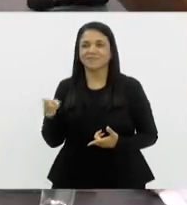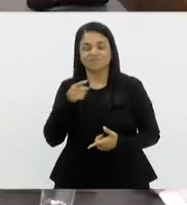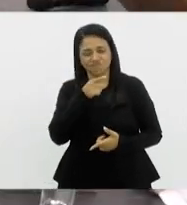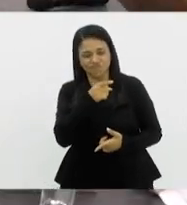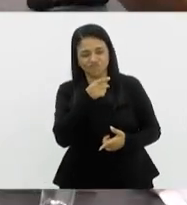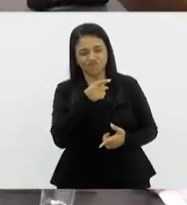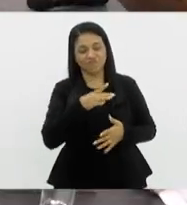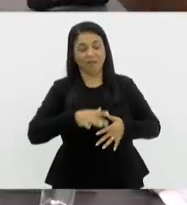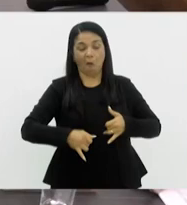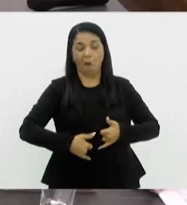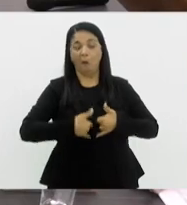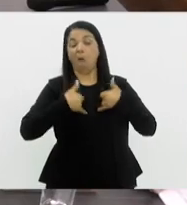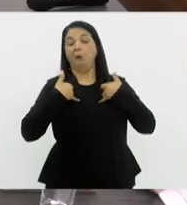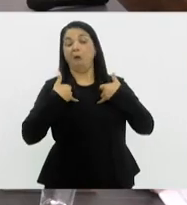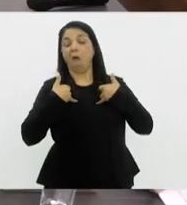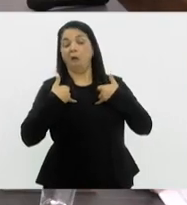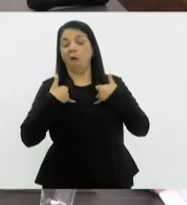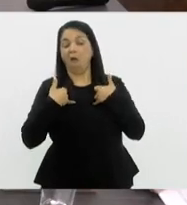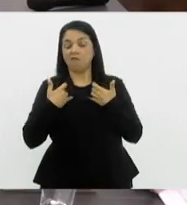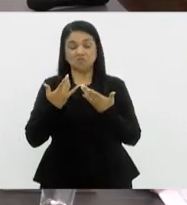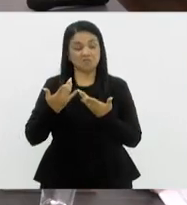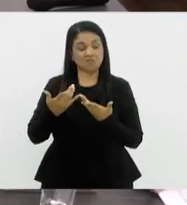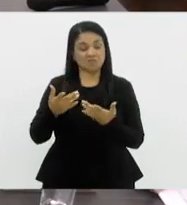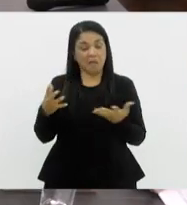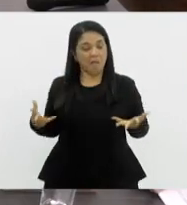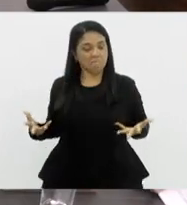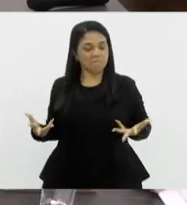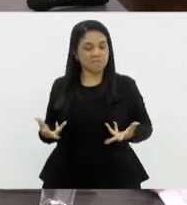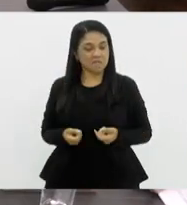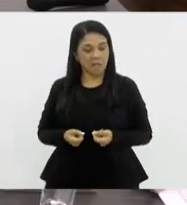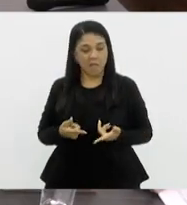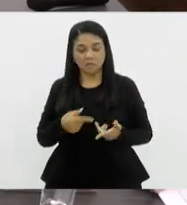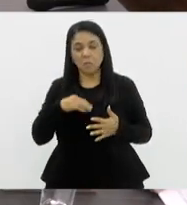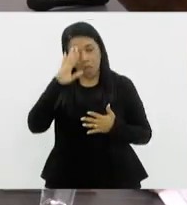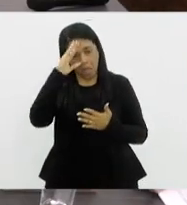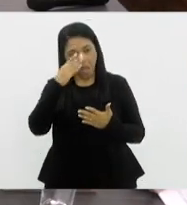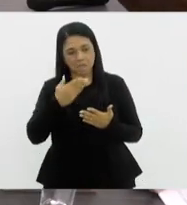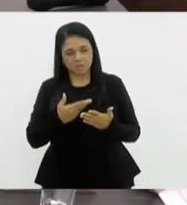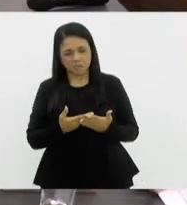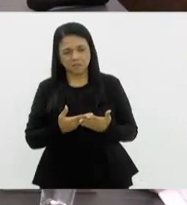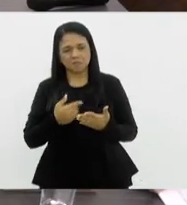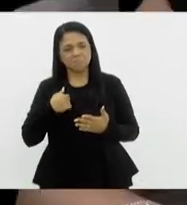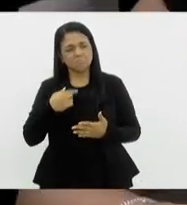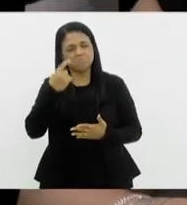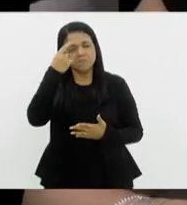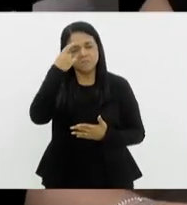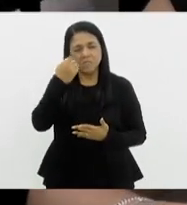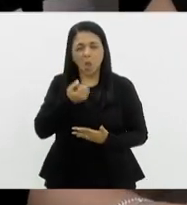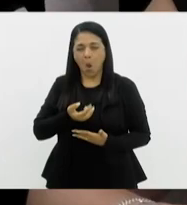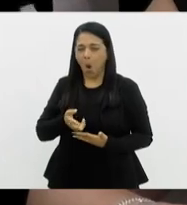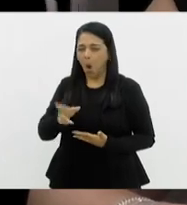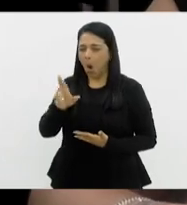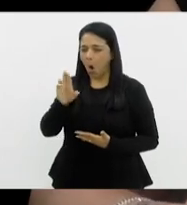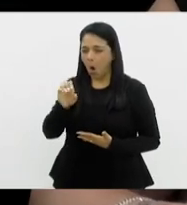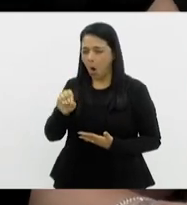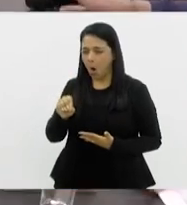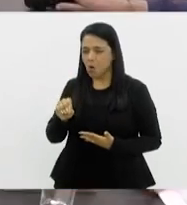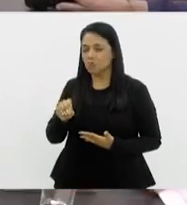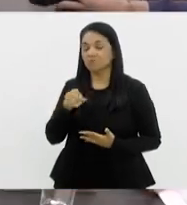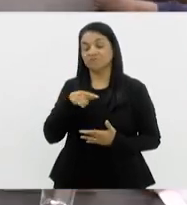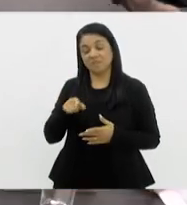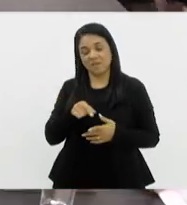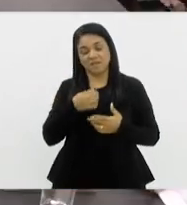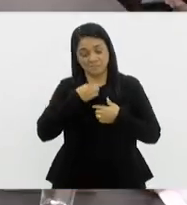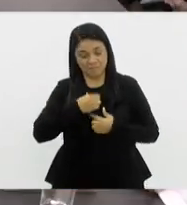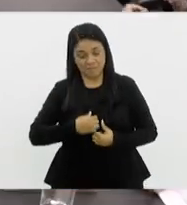garbosamente falando sobre suas habilidades, a gente acreditou que fosse pintar um dourado. Aí vem uma coisa de bronze. A medalha de bronze